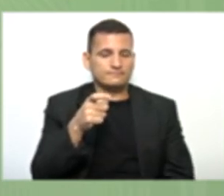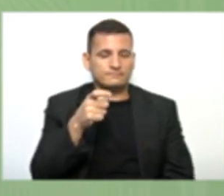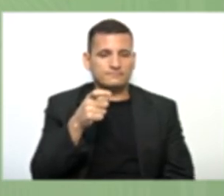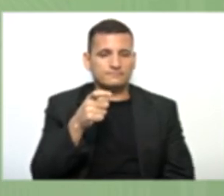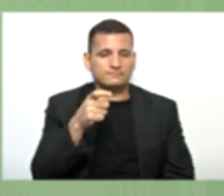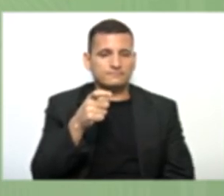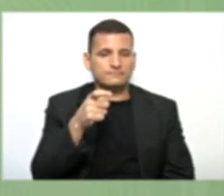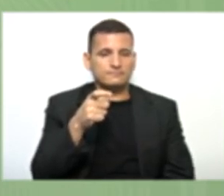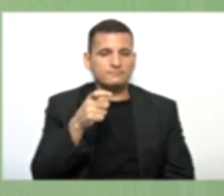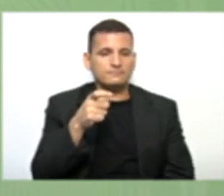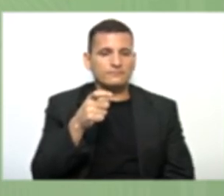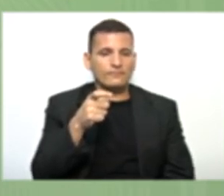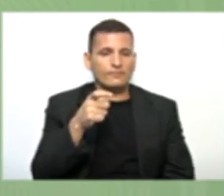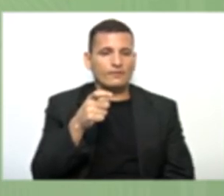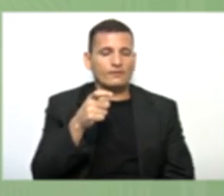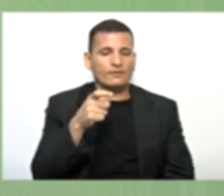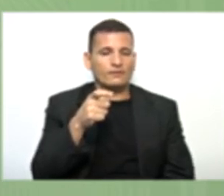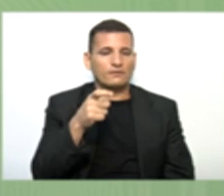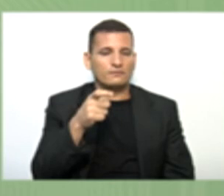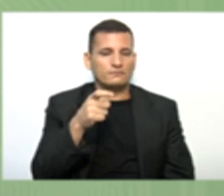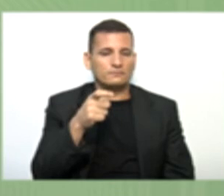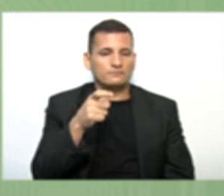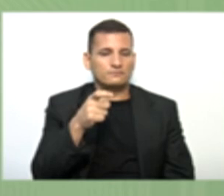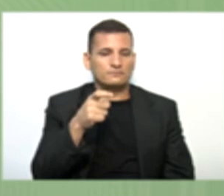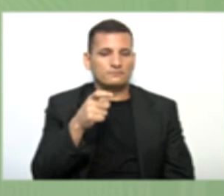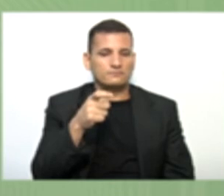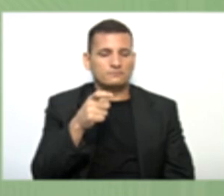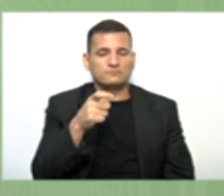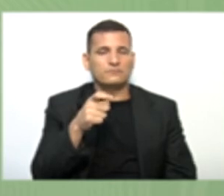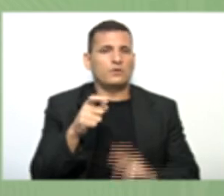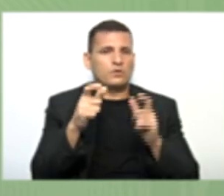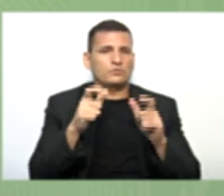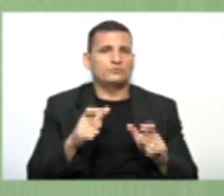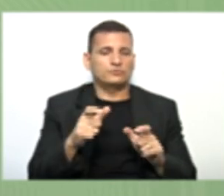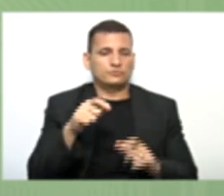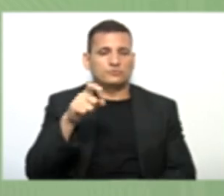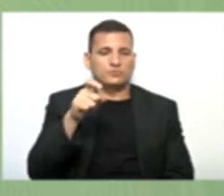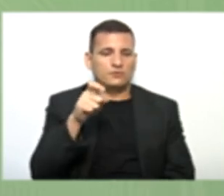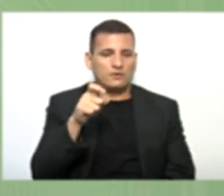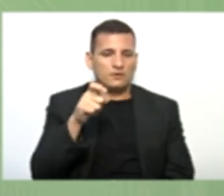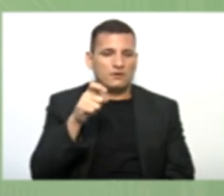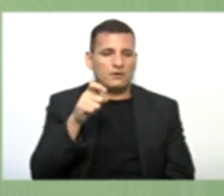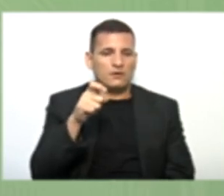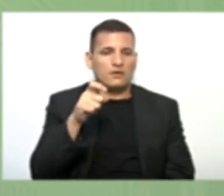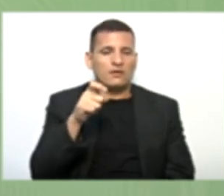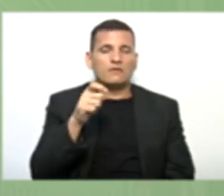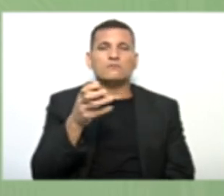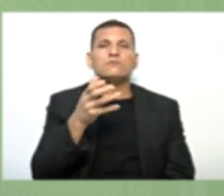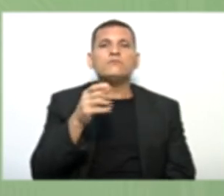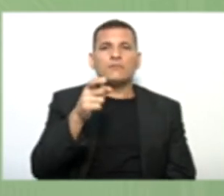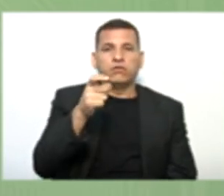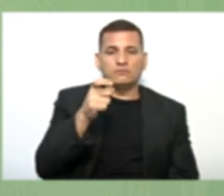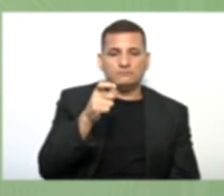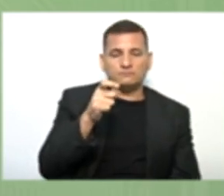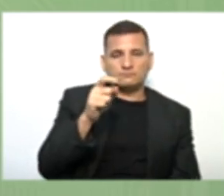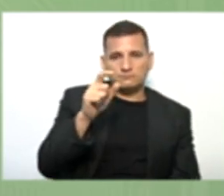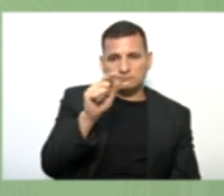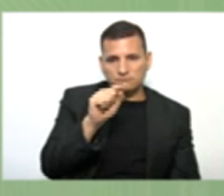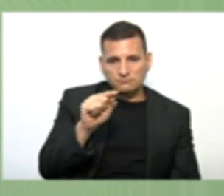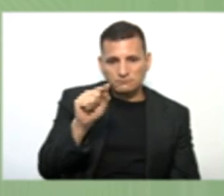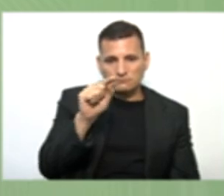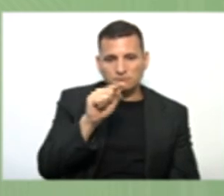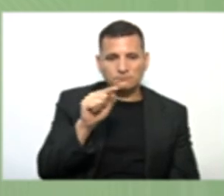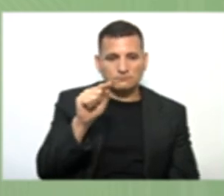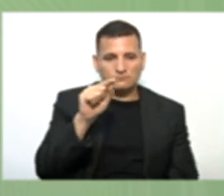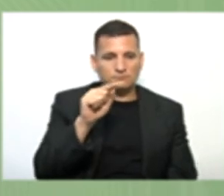X. Aí ele pede para eu poder selecionar a posição na lista. E eu quero que o X ele entre no meio. E a posição do meio ali é o